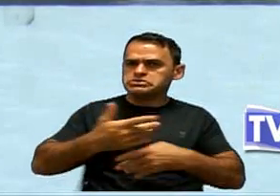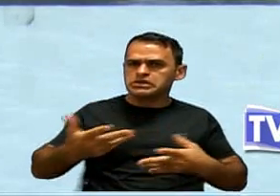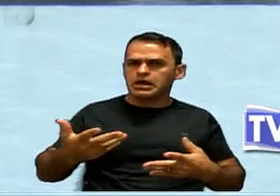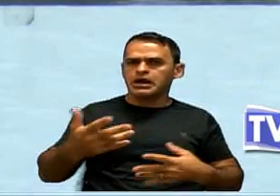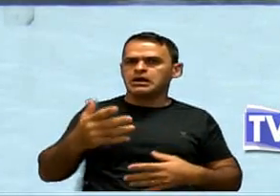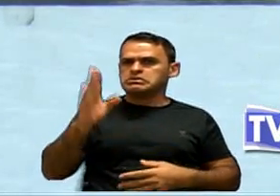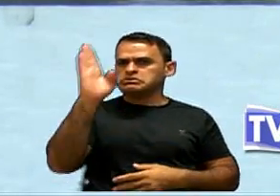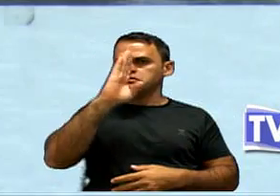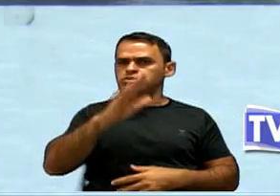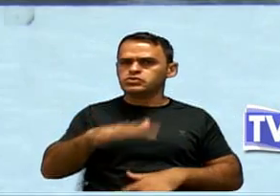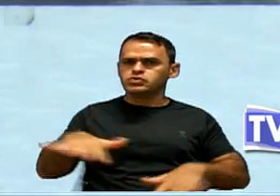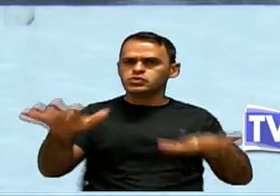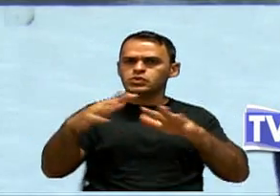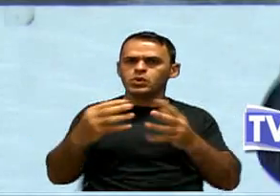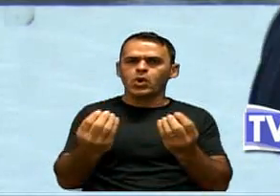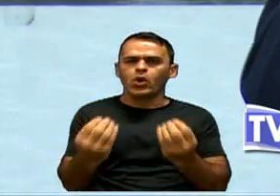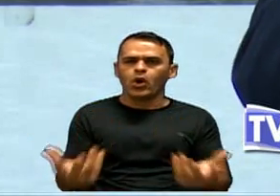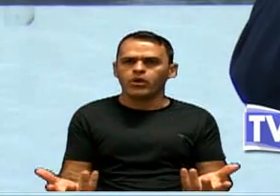país.